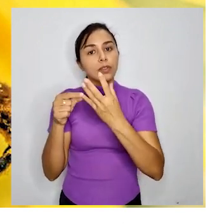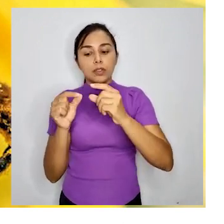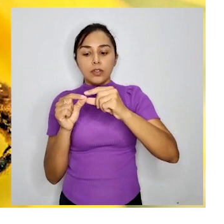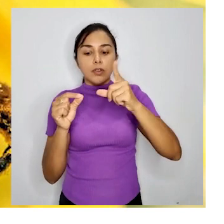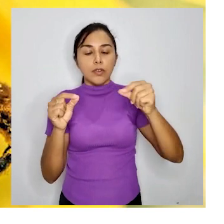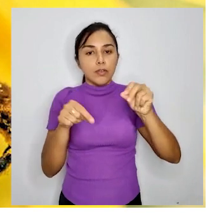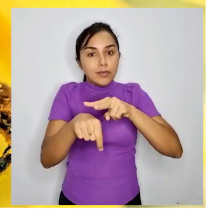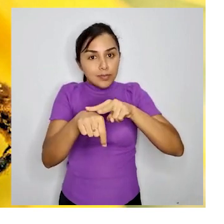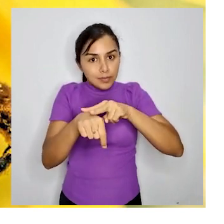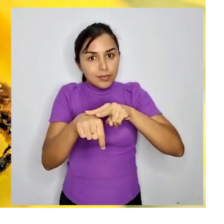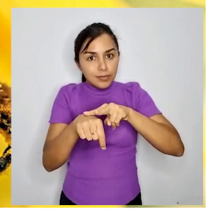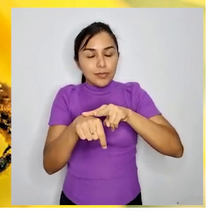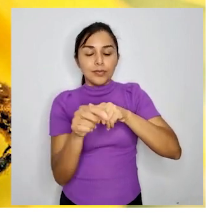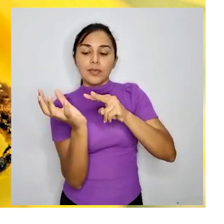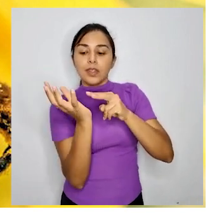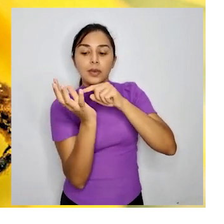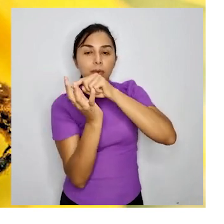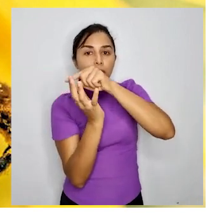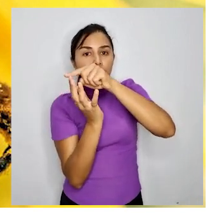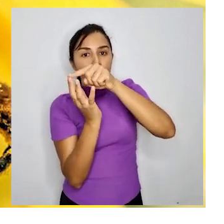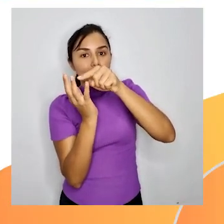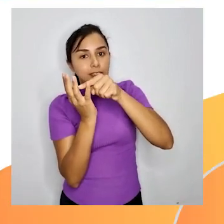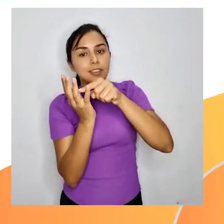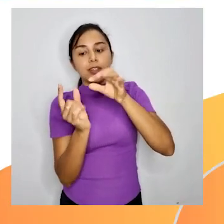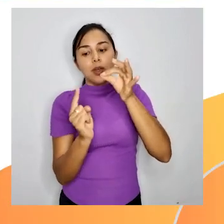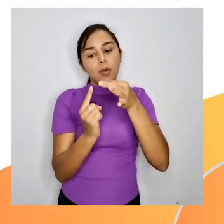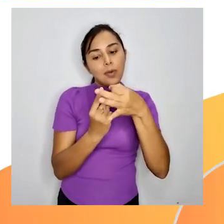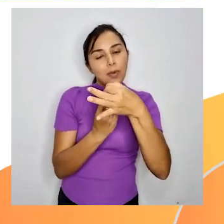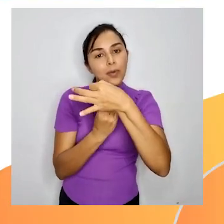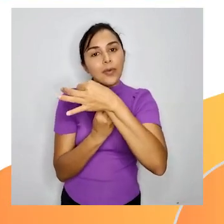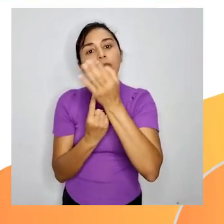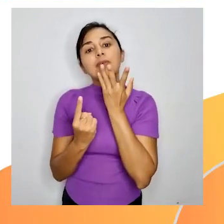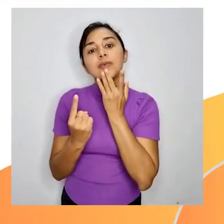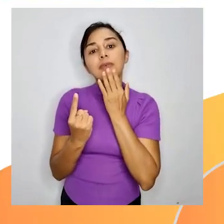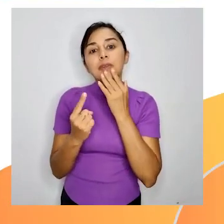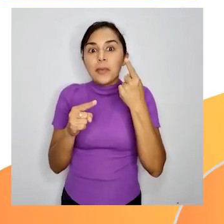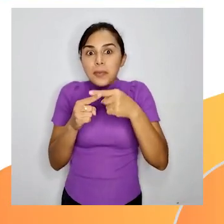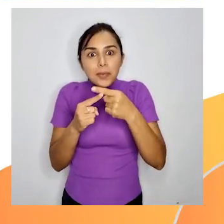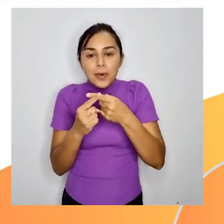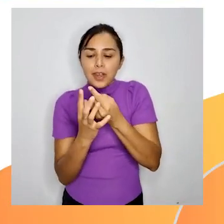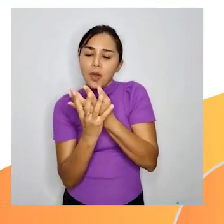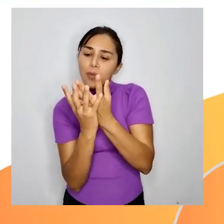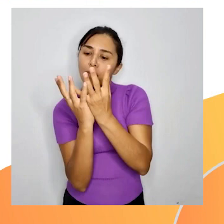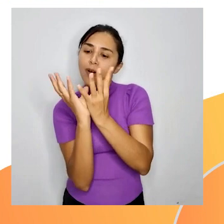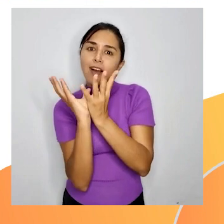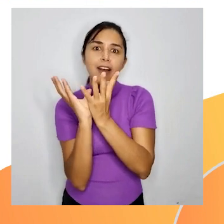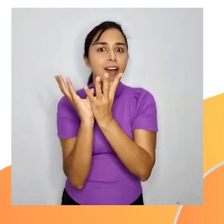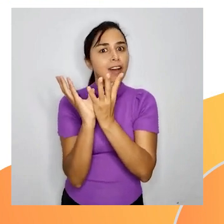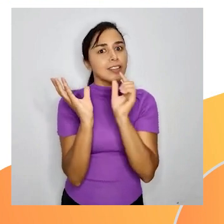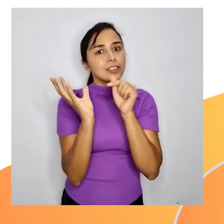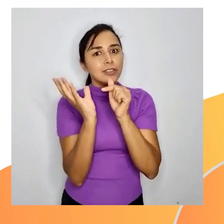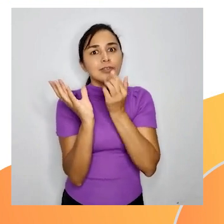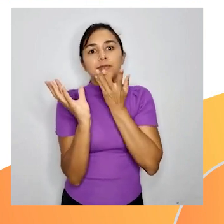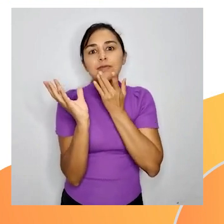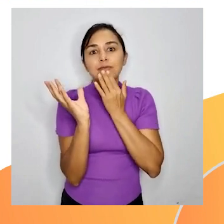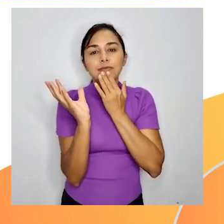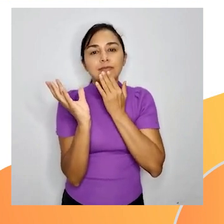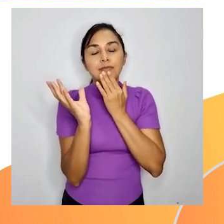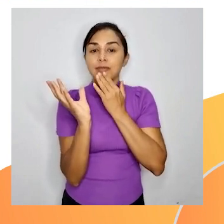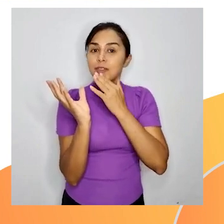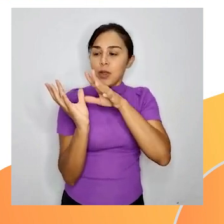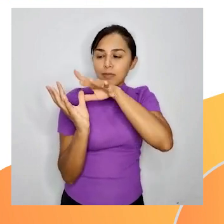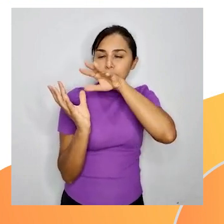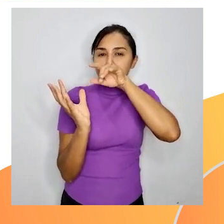as folhas coloridas, que são as pétalas. Por que as folhas são coloridas? Essas pétalas são tão coloridas? Para atrair os